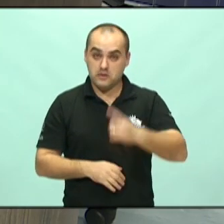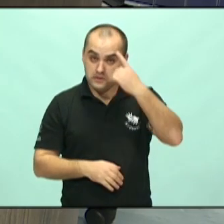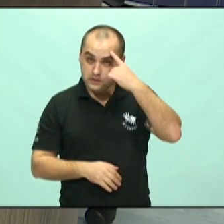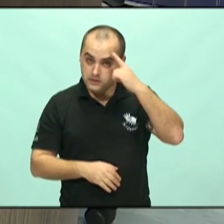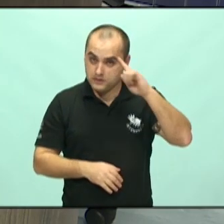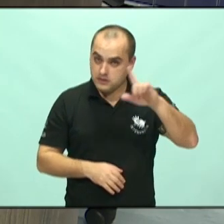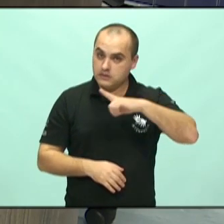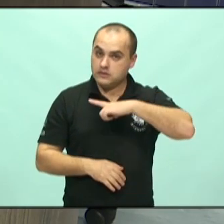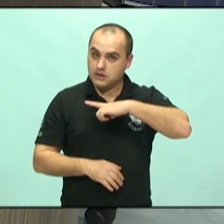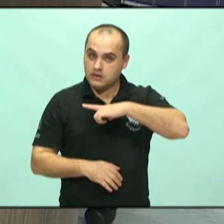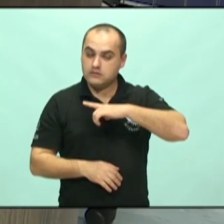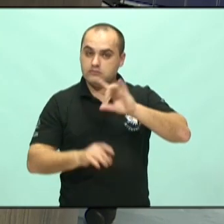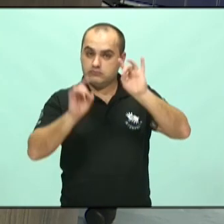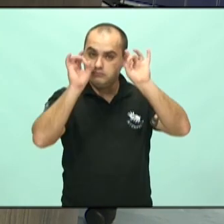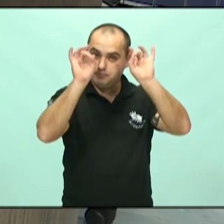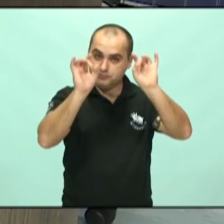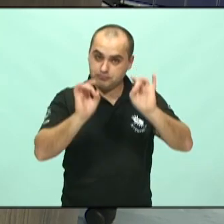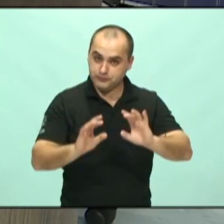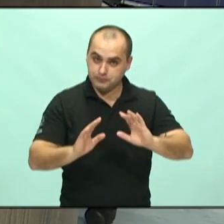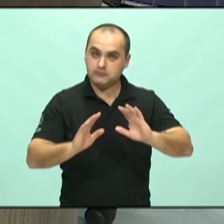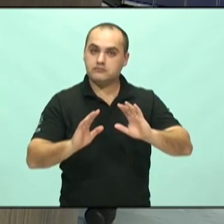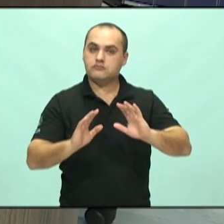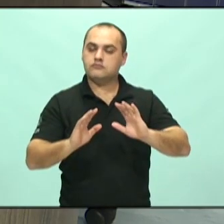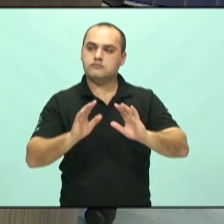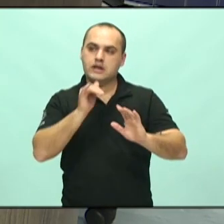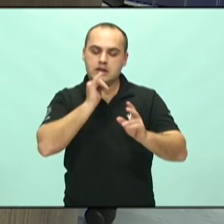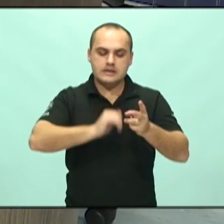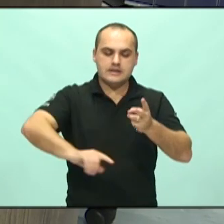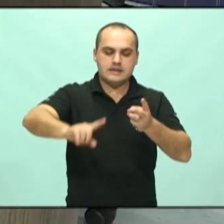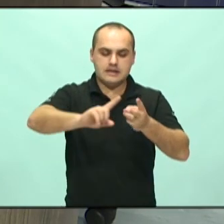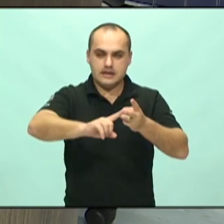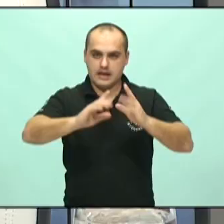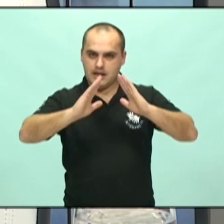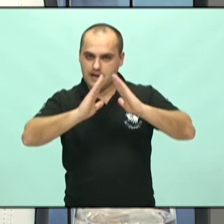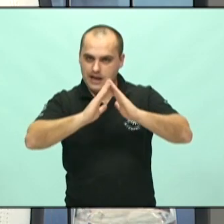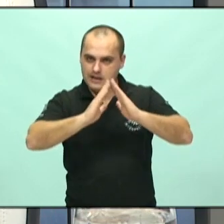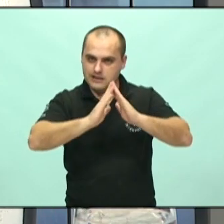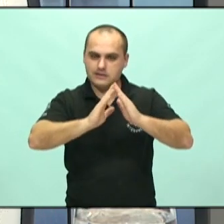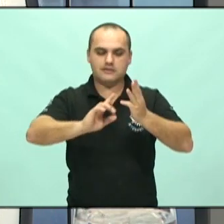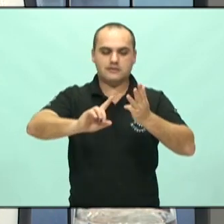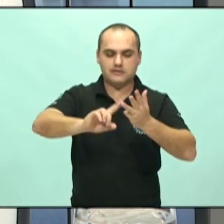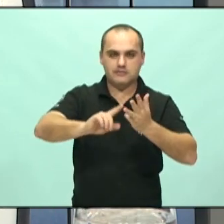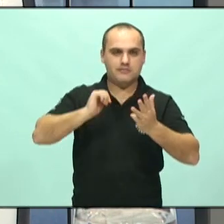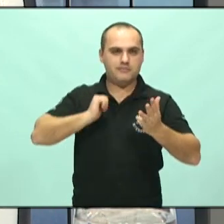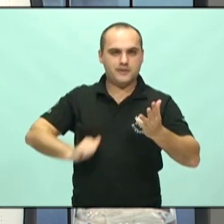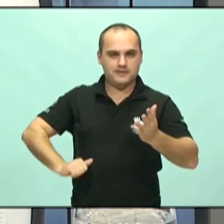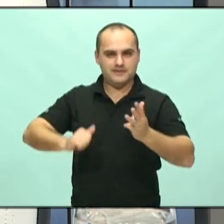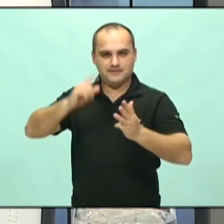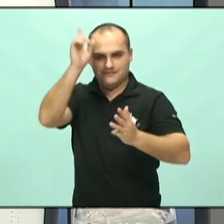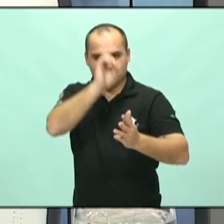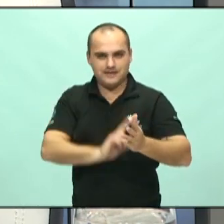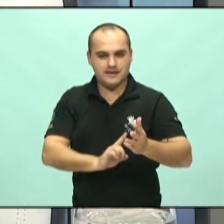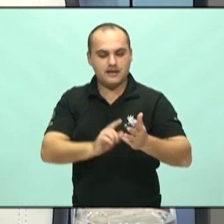espetáculo Casa e o Bolsa Amarela, nós temos 3 convidados que discutirão sobre fruição e estética para a infância,